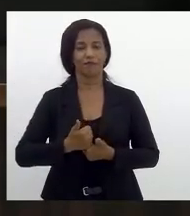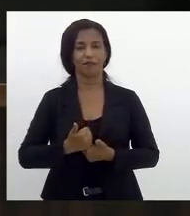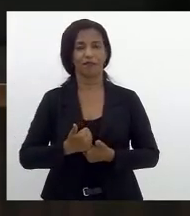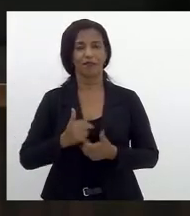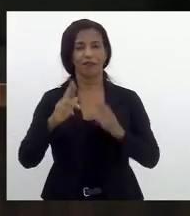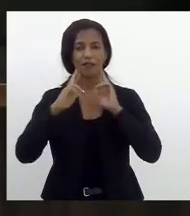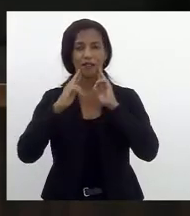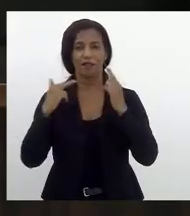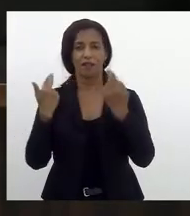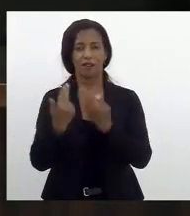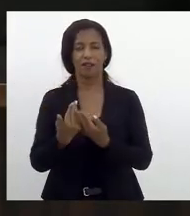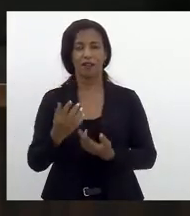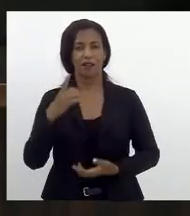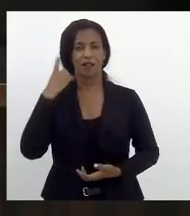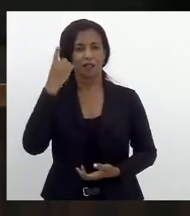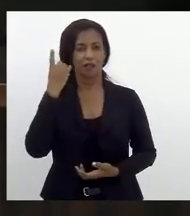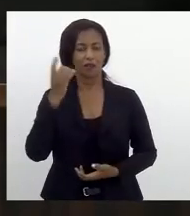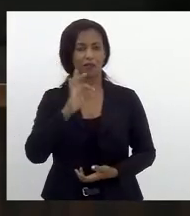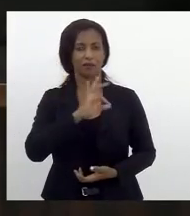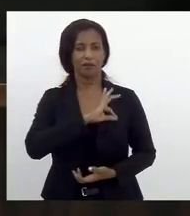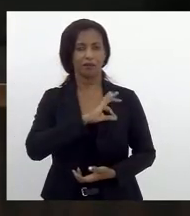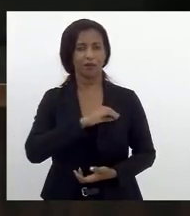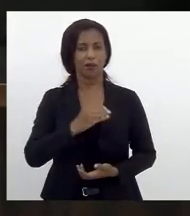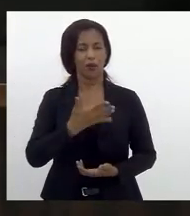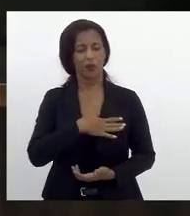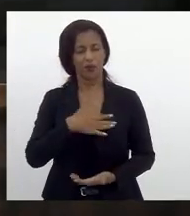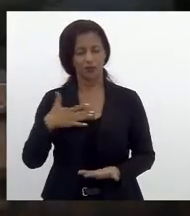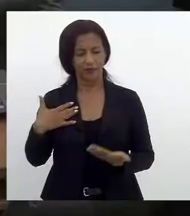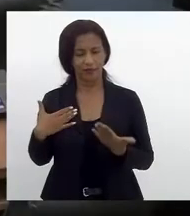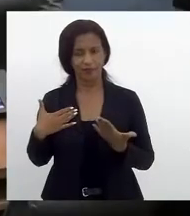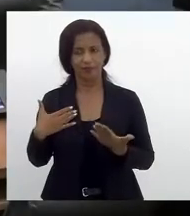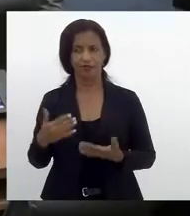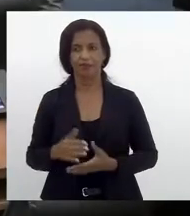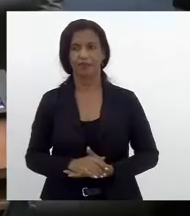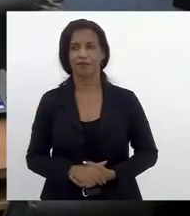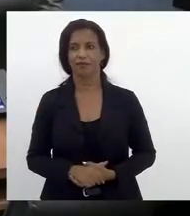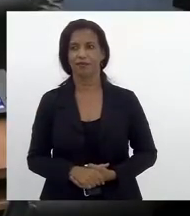sessão à deputada Marta Rocha, com muita honra.